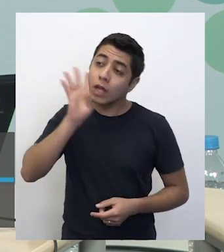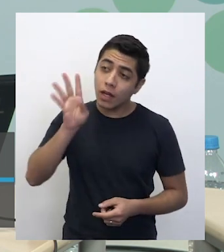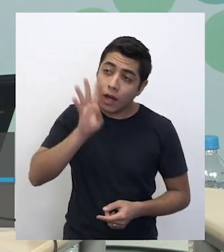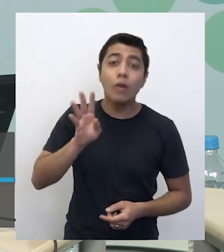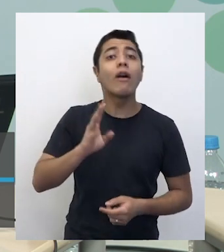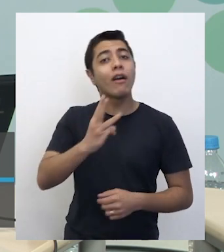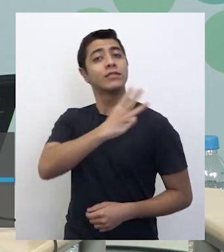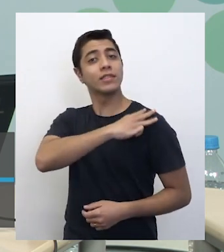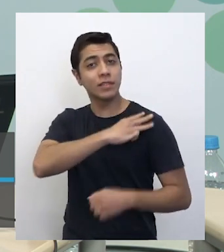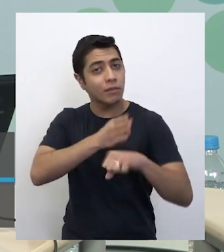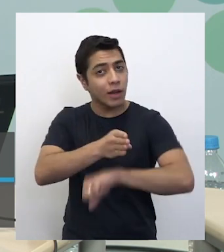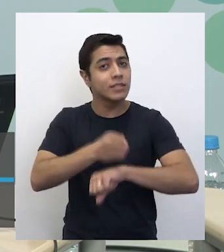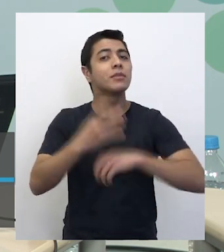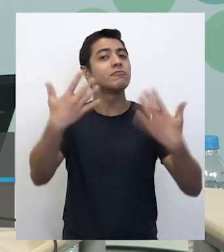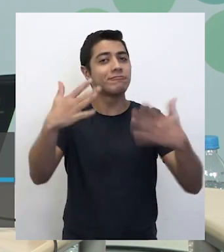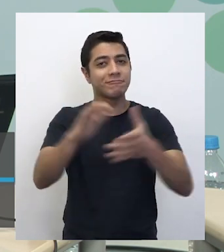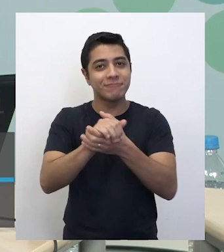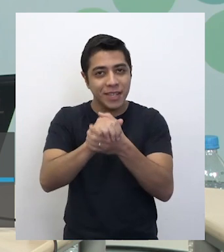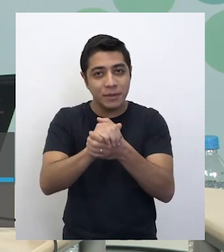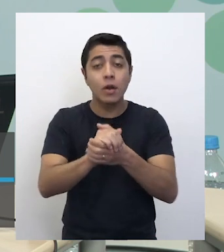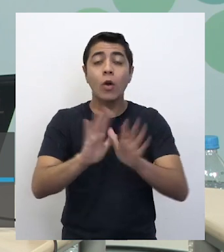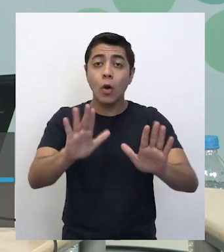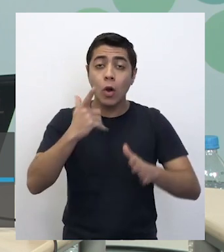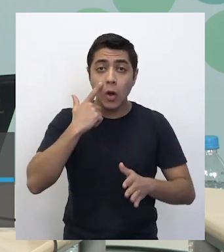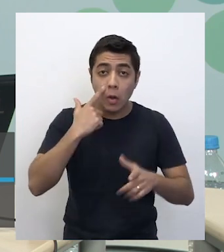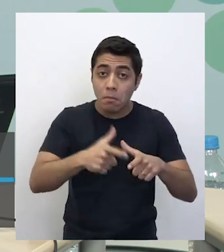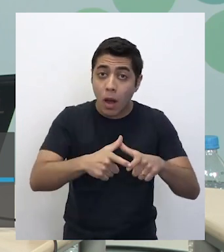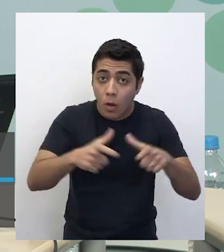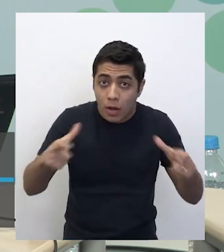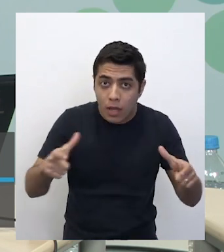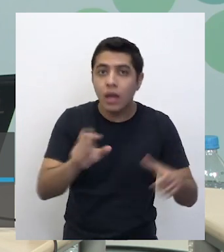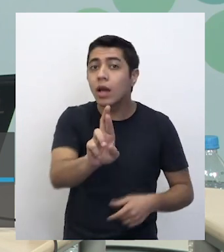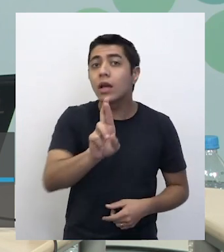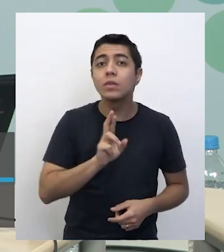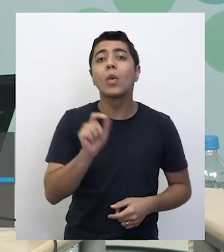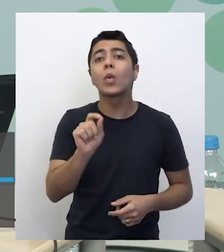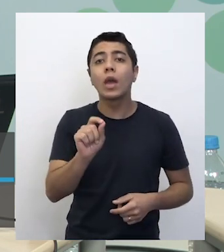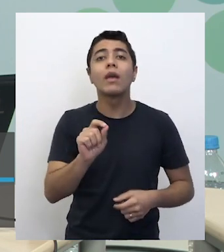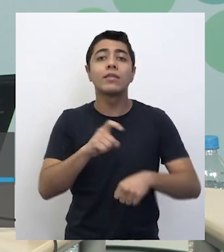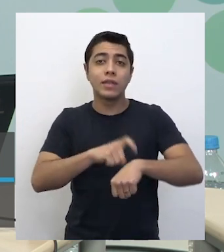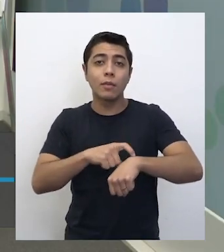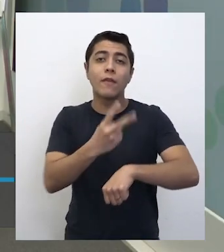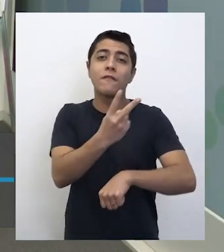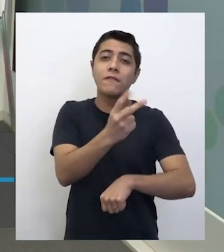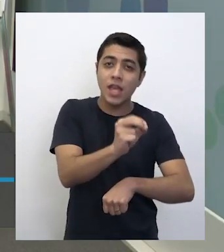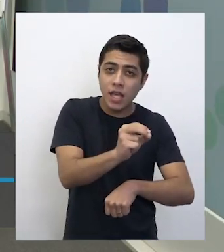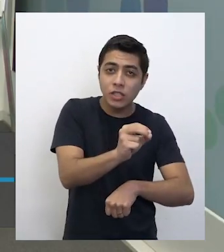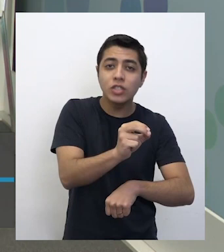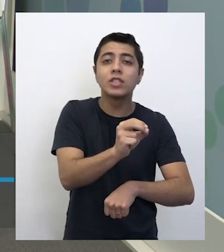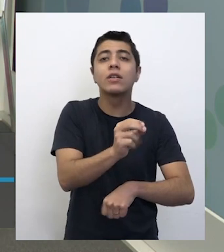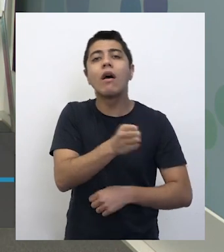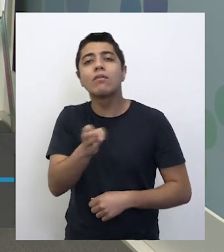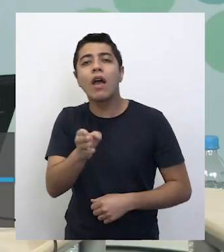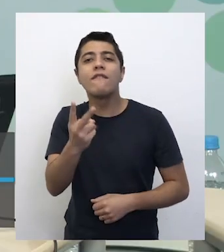participando. É isso aí, gente. Olha, a maioria aqui colocou entre 20 e 25. Mas assim, maioria